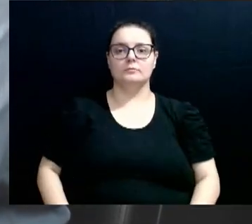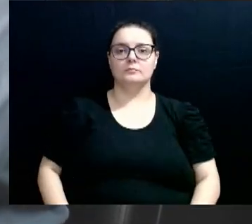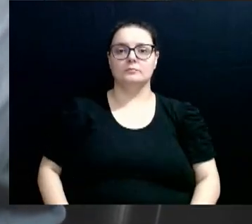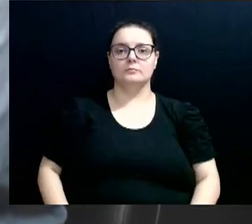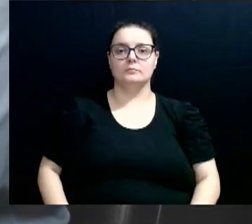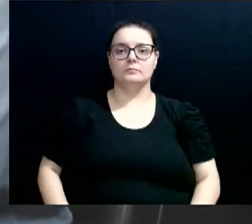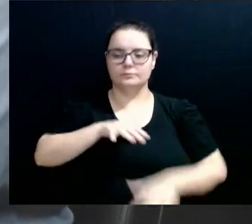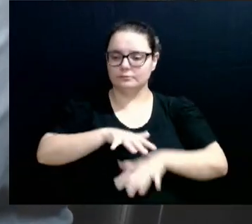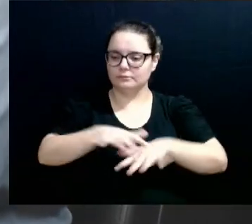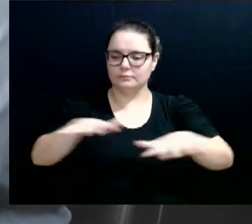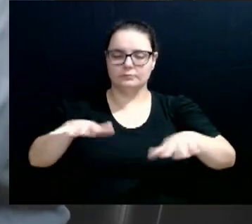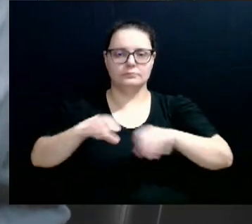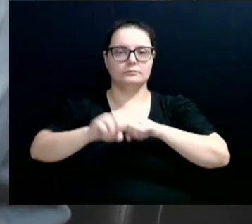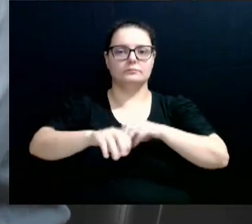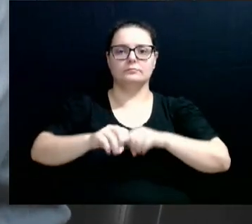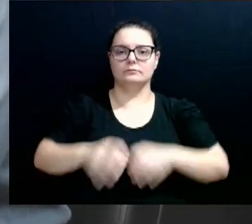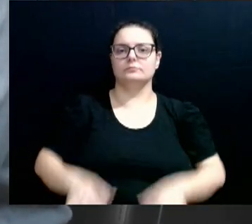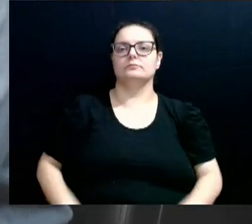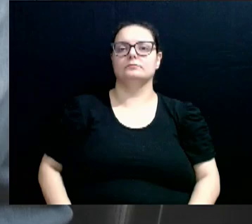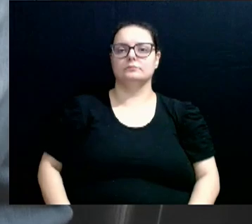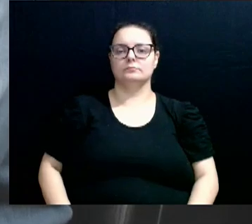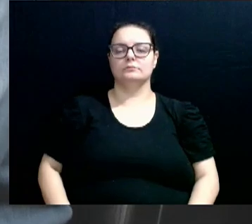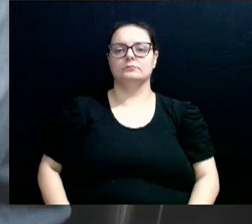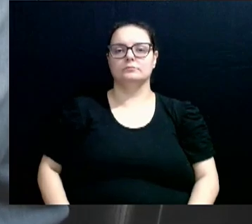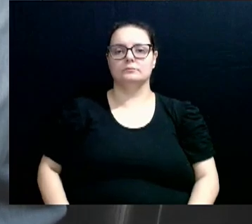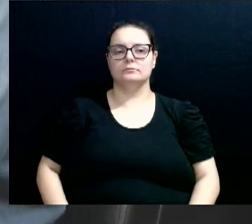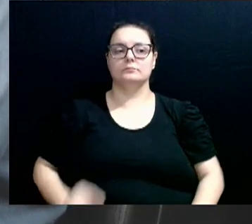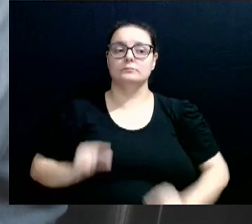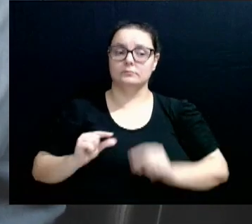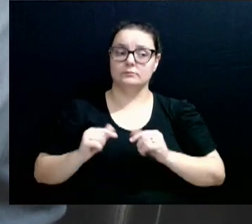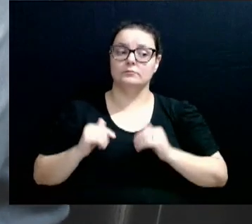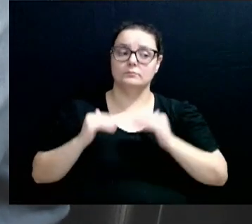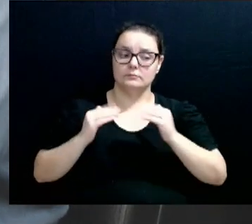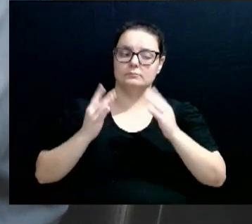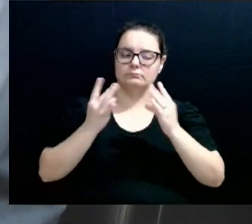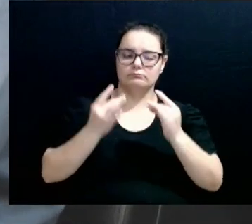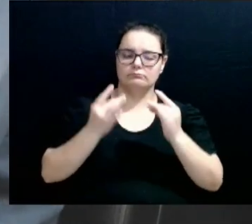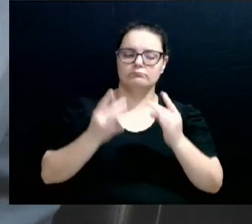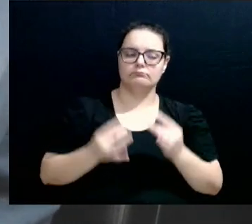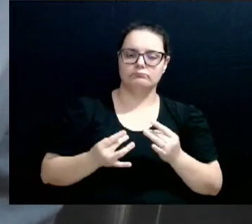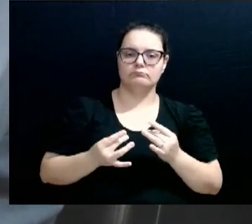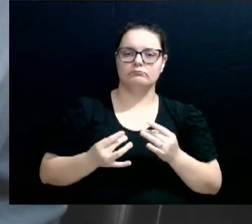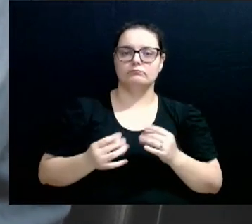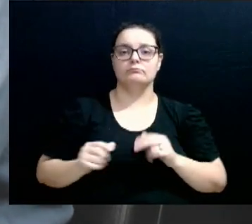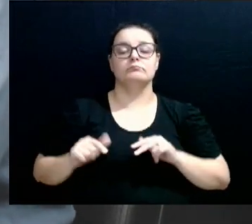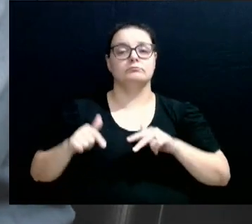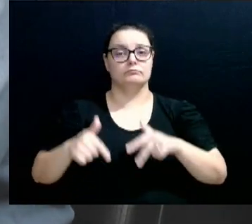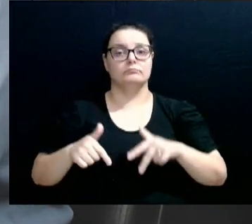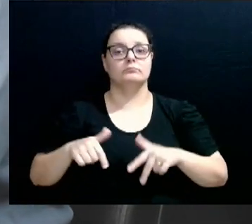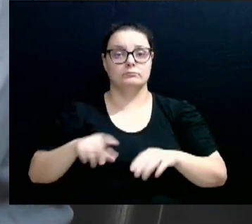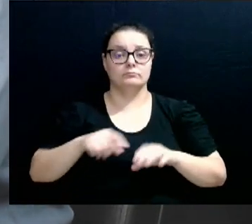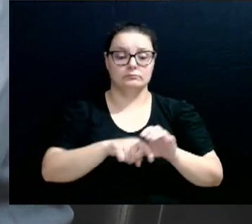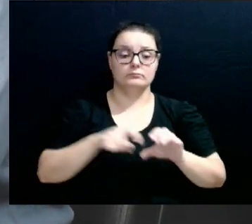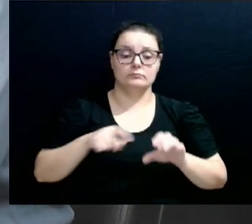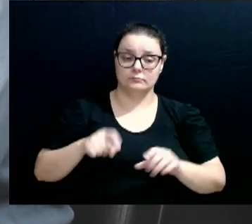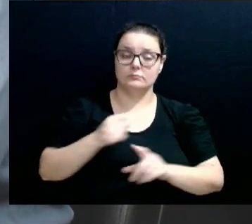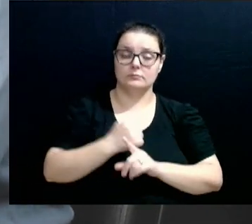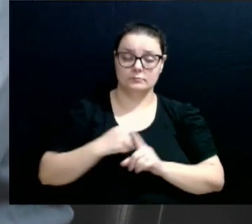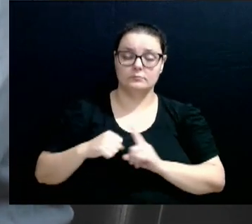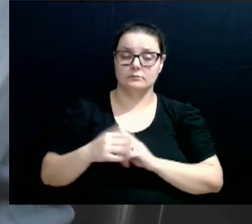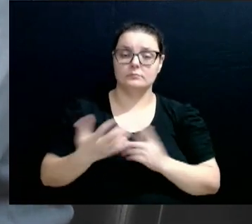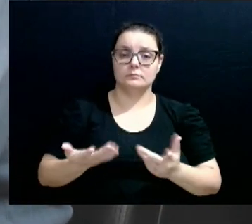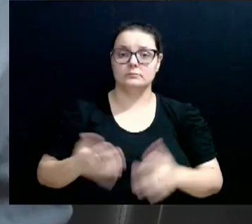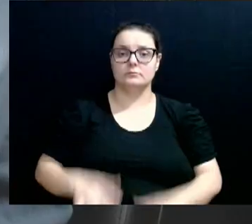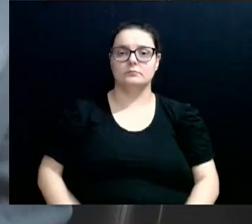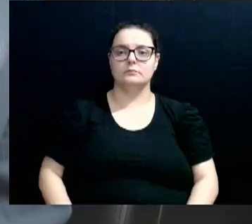educação, né? Uma escolarização um pouco mais refinada para poder atuar de forma mais autônoma na sociedade, né? Então esse é um